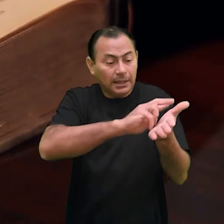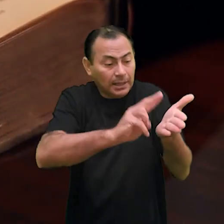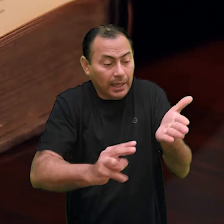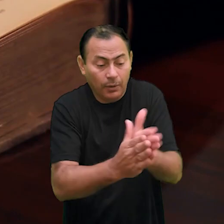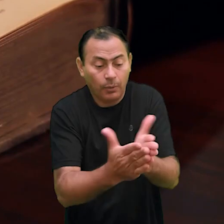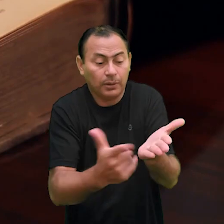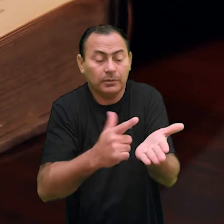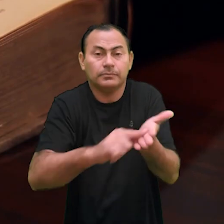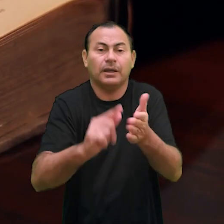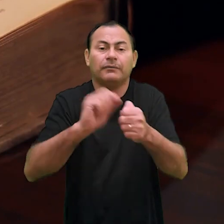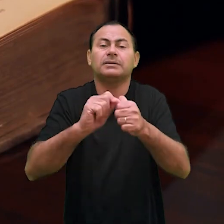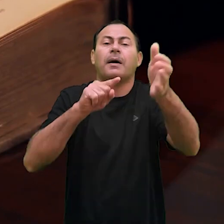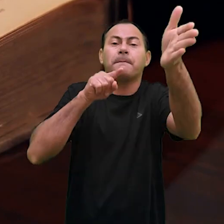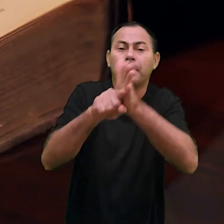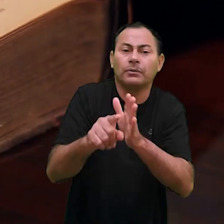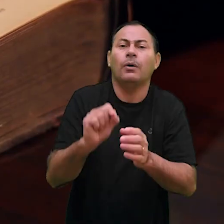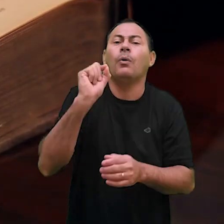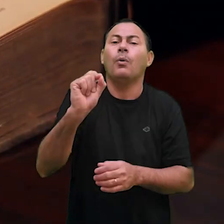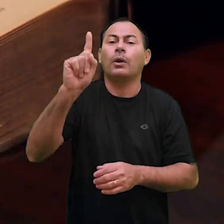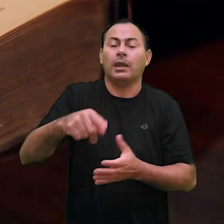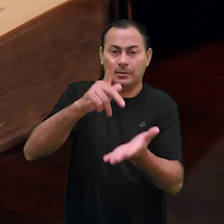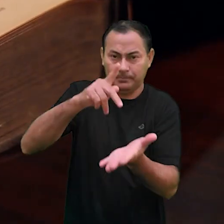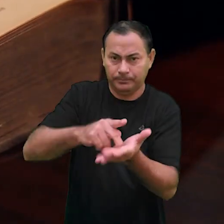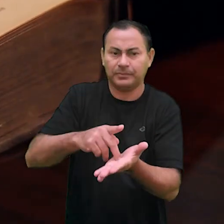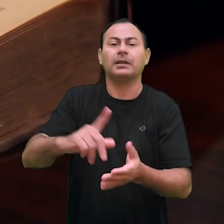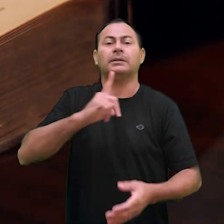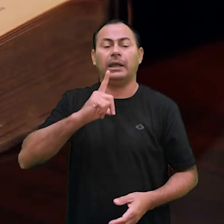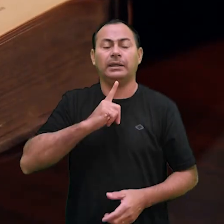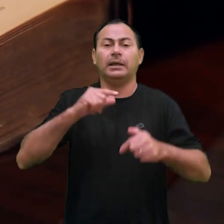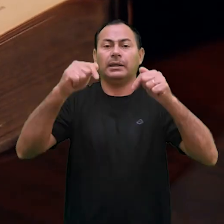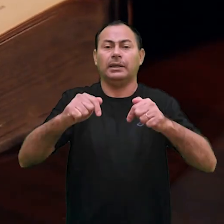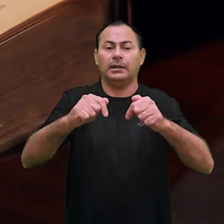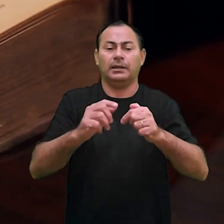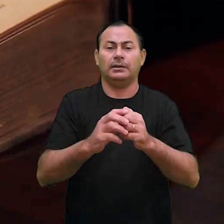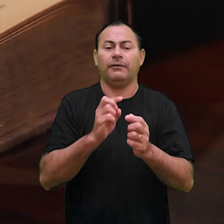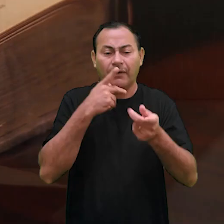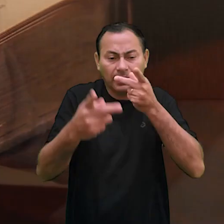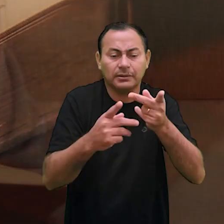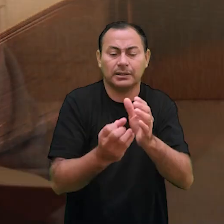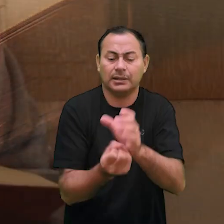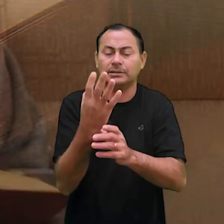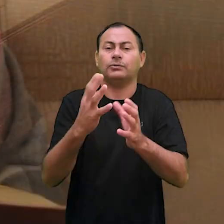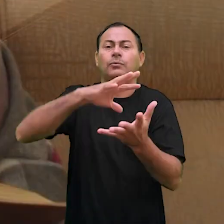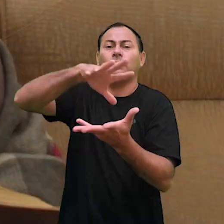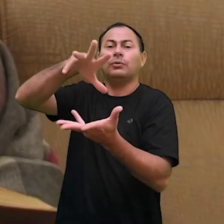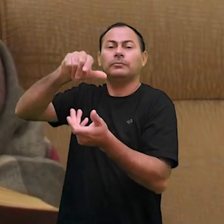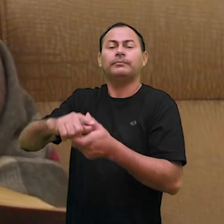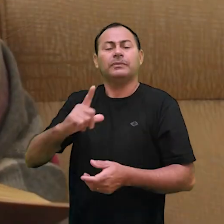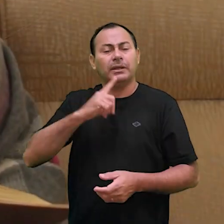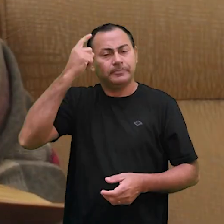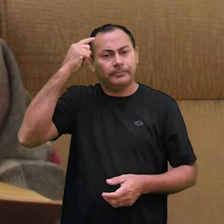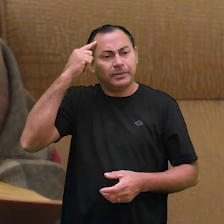Deus. Simplesmente leia o livro de Gênesis fazendo a seguinte pergunta: o que realmente há aqui a esse